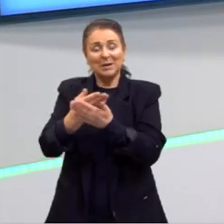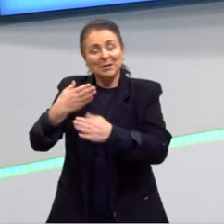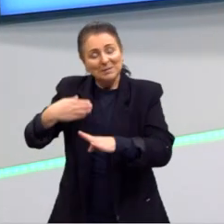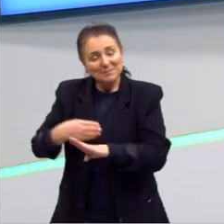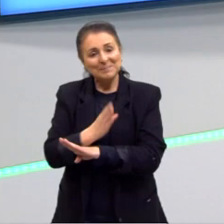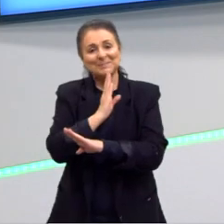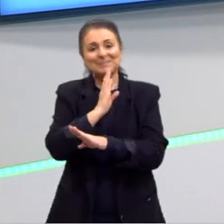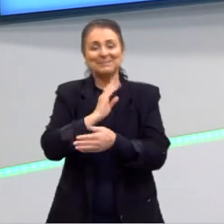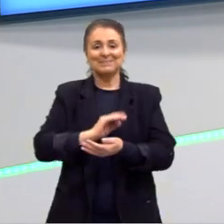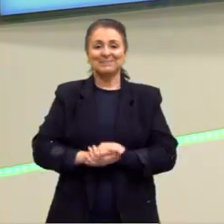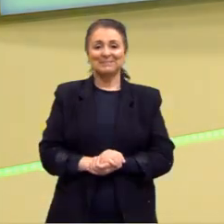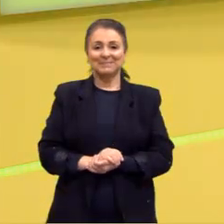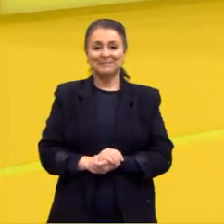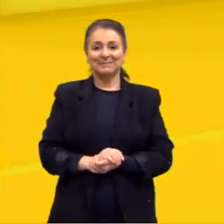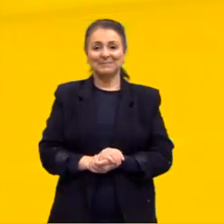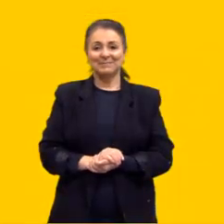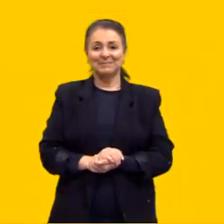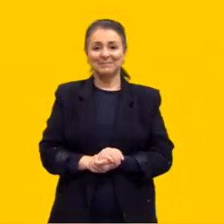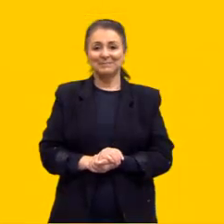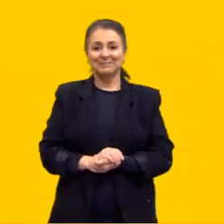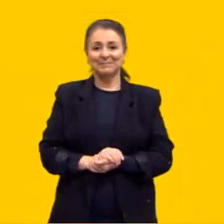e partiu passar